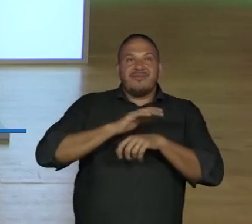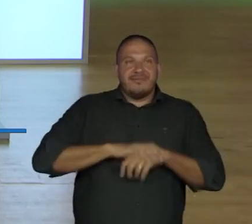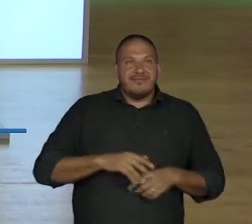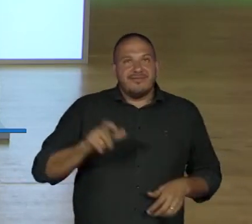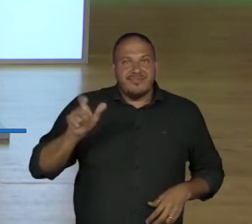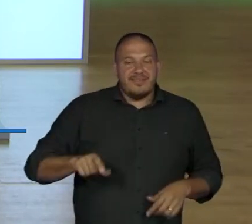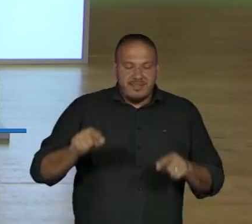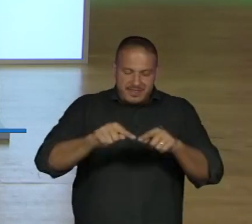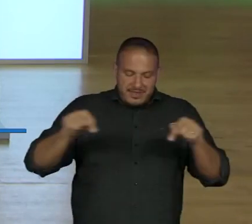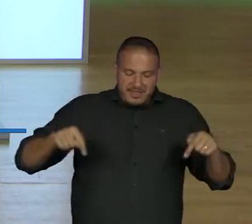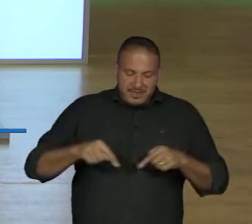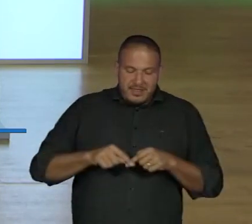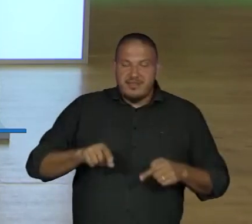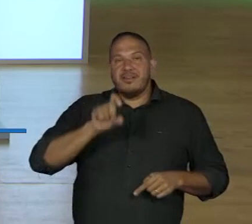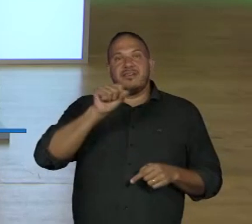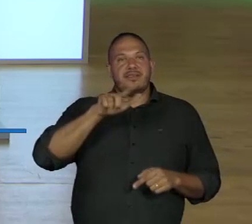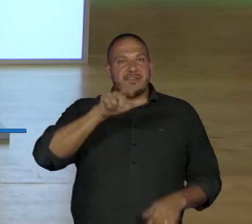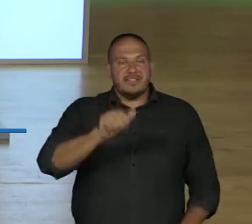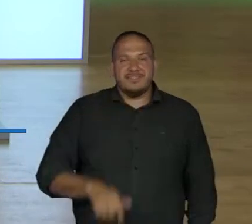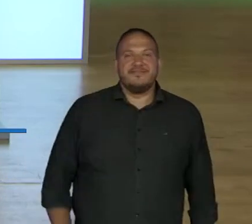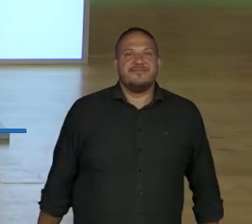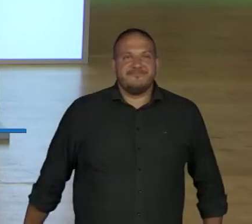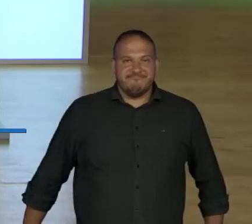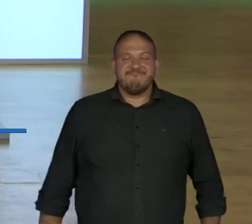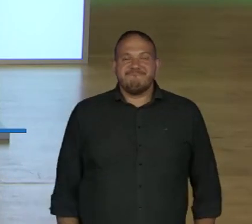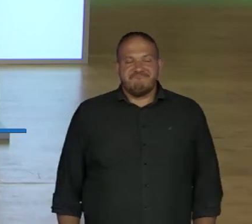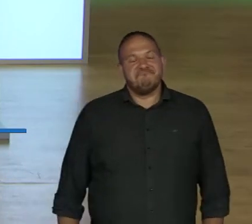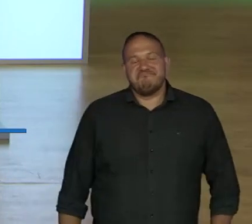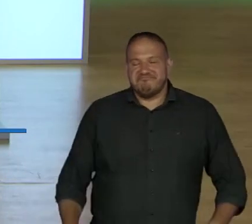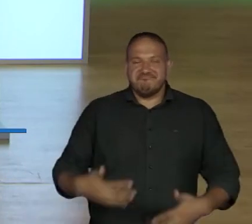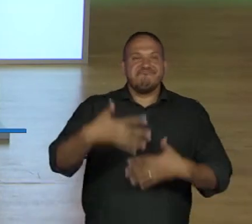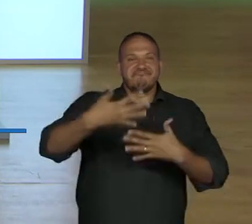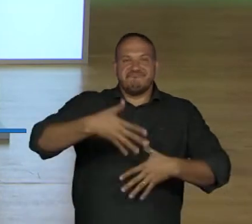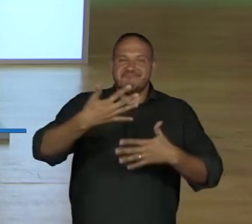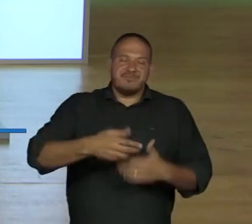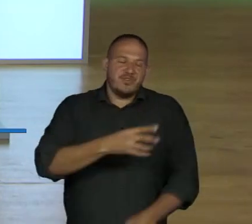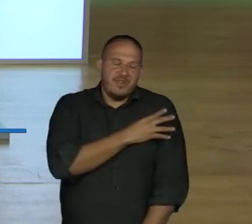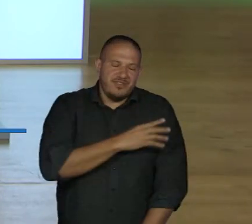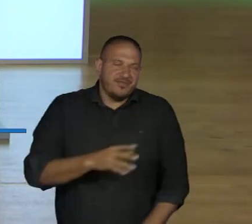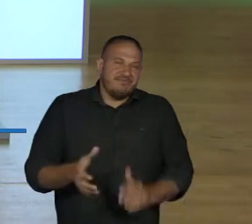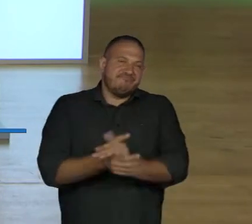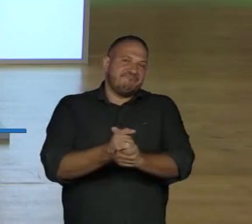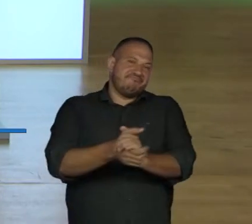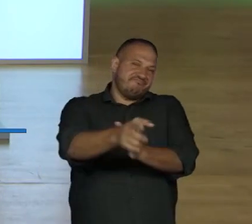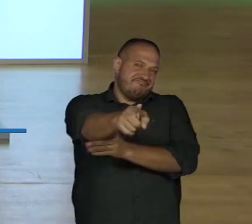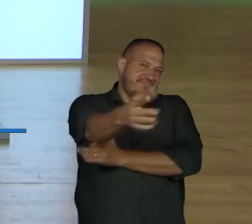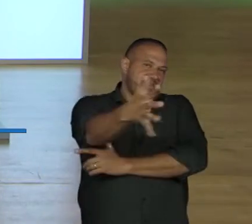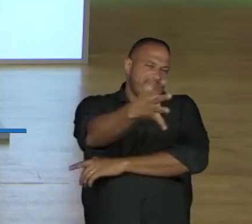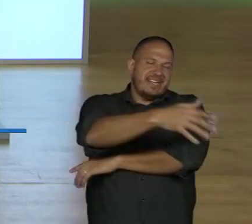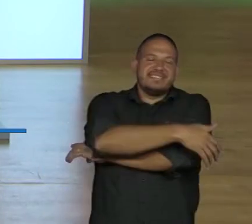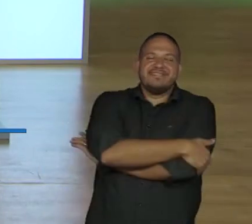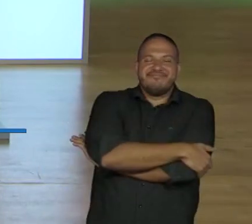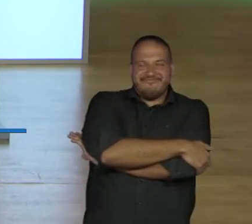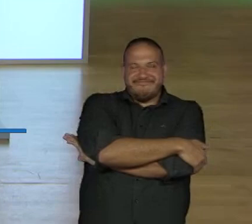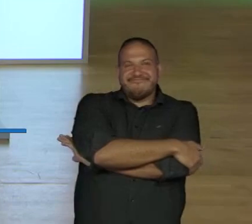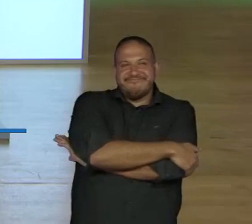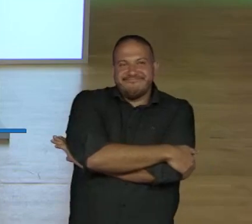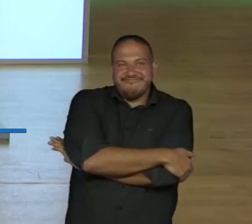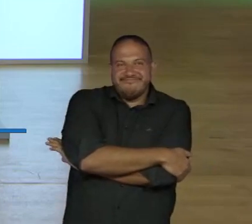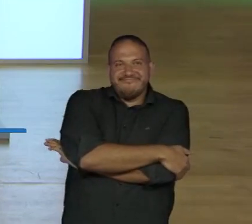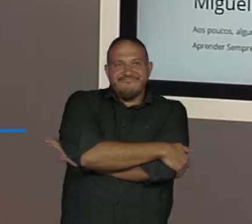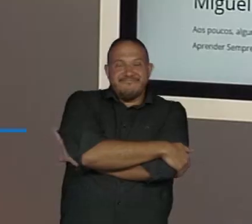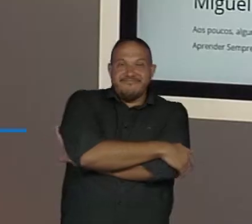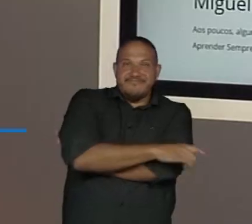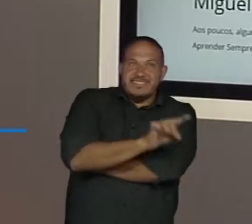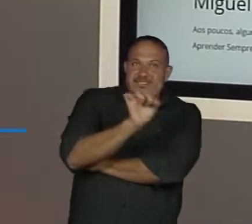professora? Nossa, estou encantada com a participação do 4º ano. Sim, muito lindo. Parabéns pelo trabalho que vocês estão realizando com essa turminha. Parabéns. Então, essa é